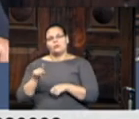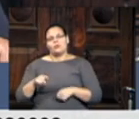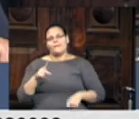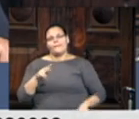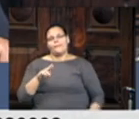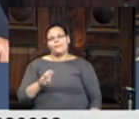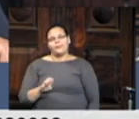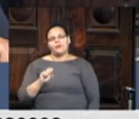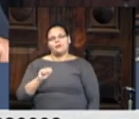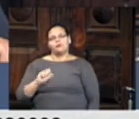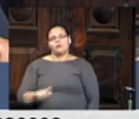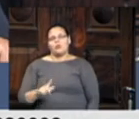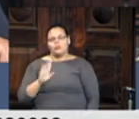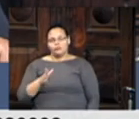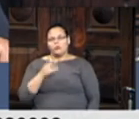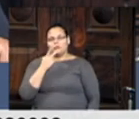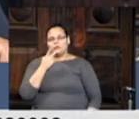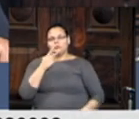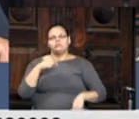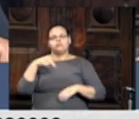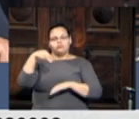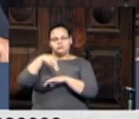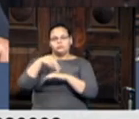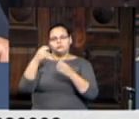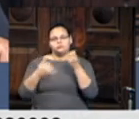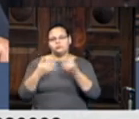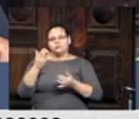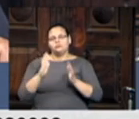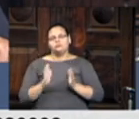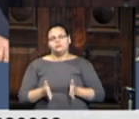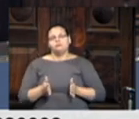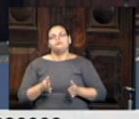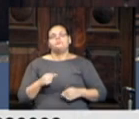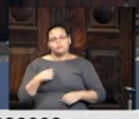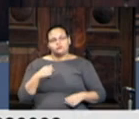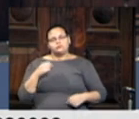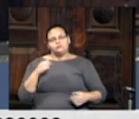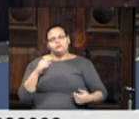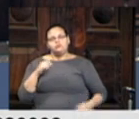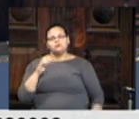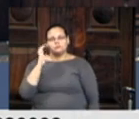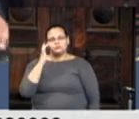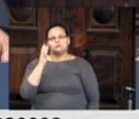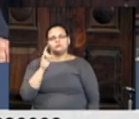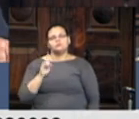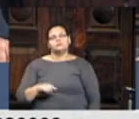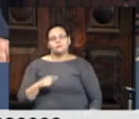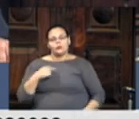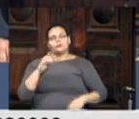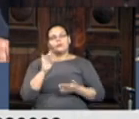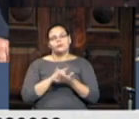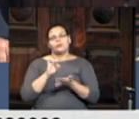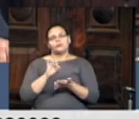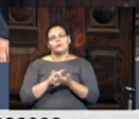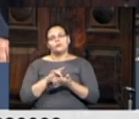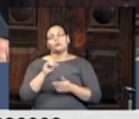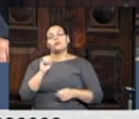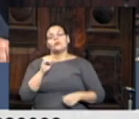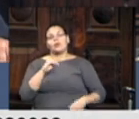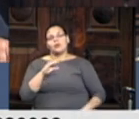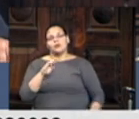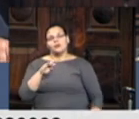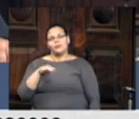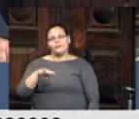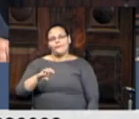Outras vezes já falei sobre isso aqui nessa tribuna. E considero isso um verdadeiro crime contra o